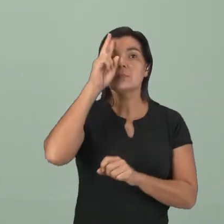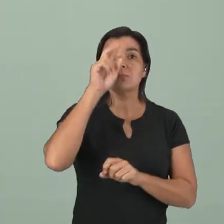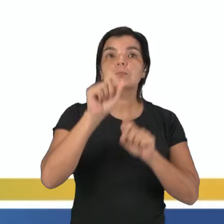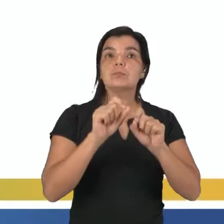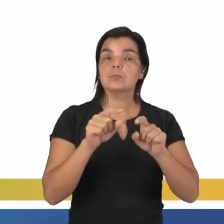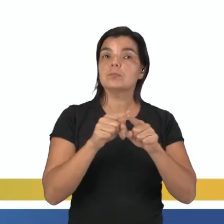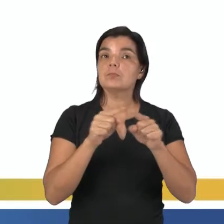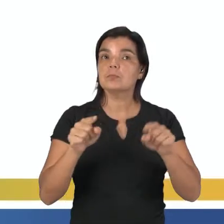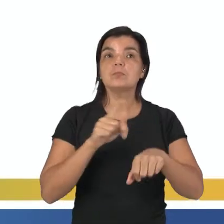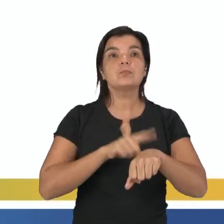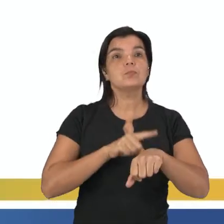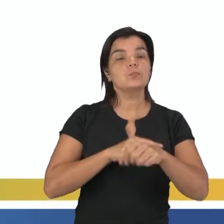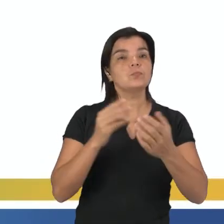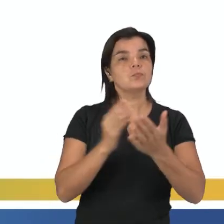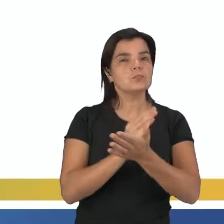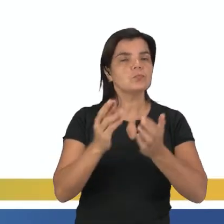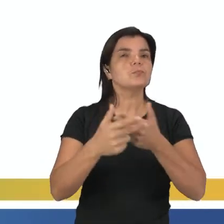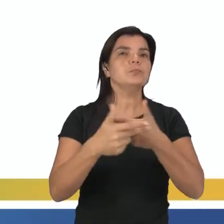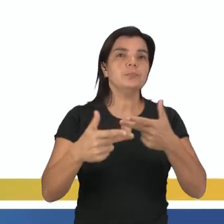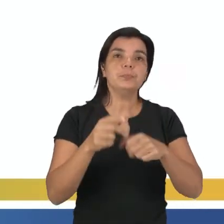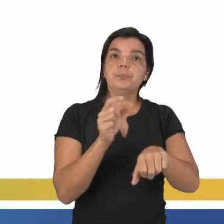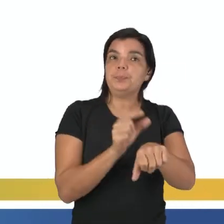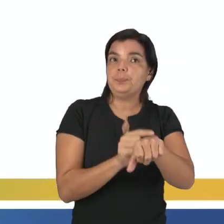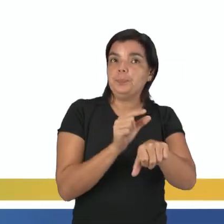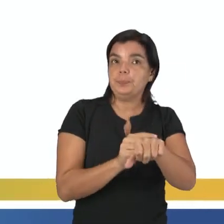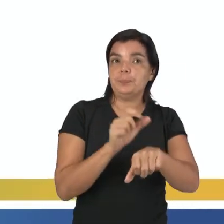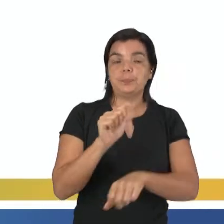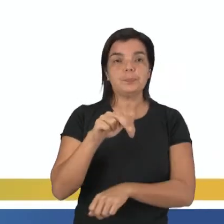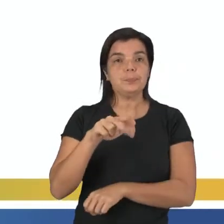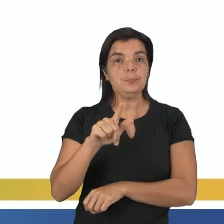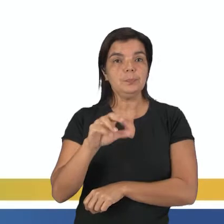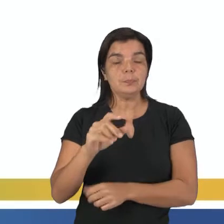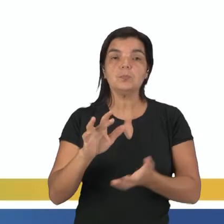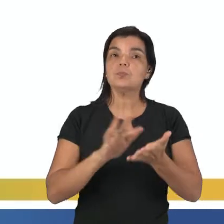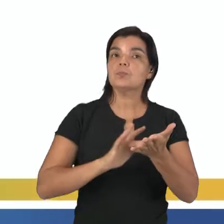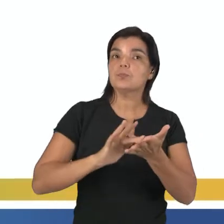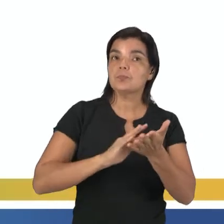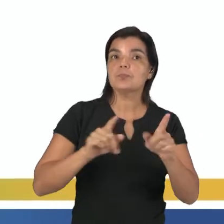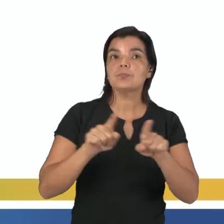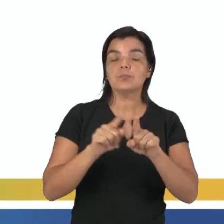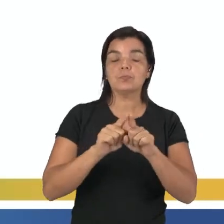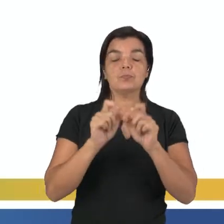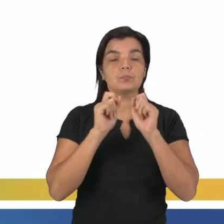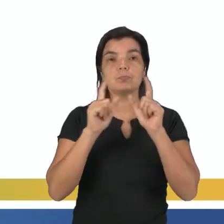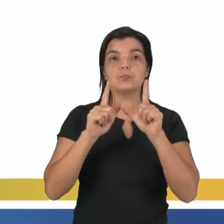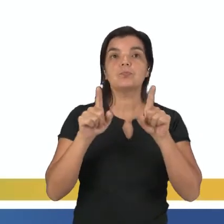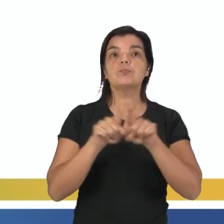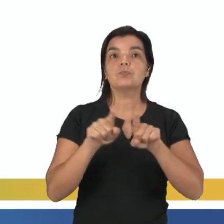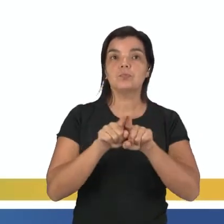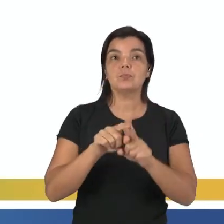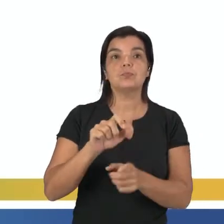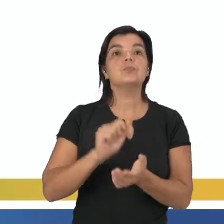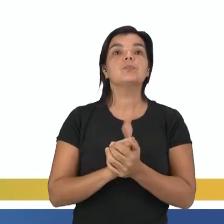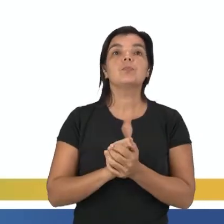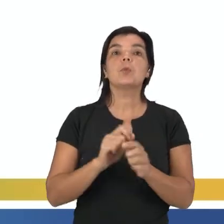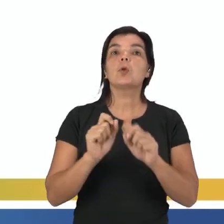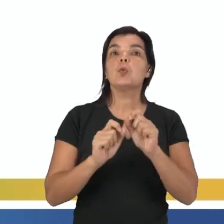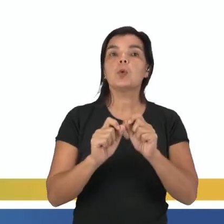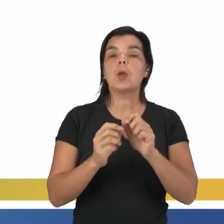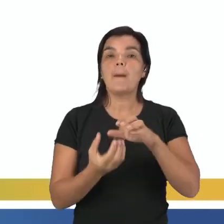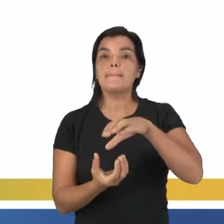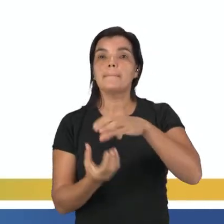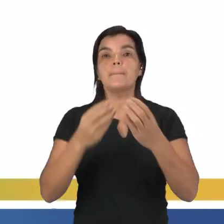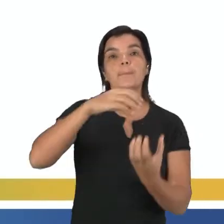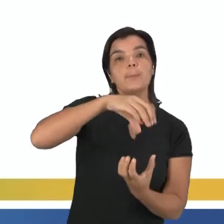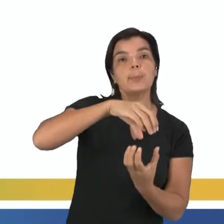Que para medir o tempo existem alguns objetos, né, como relógio analógico, digital, despertador, ampulheta. Então,